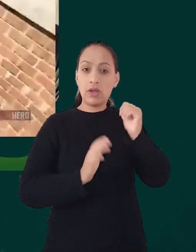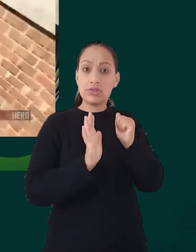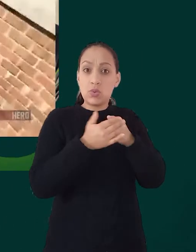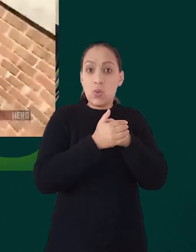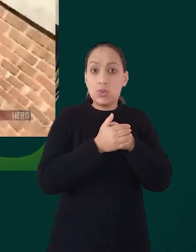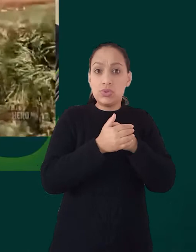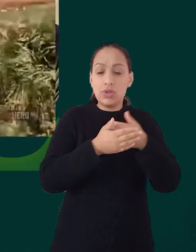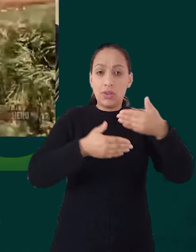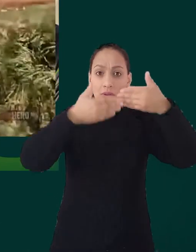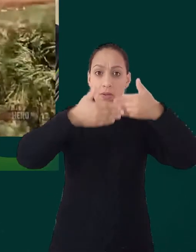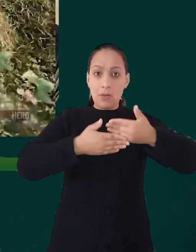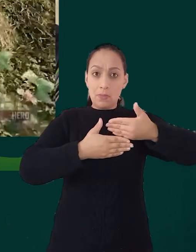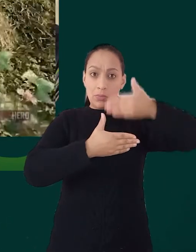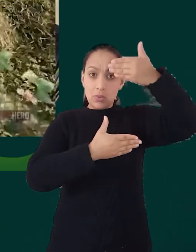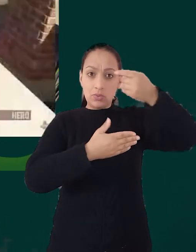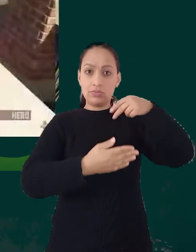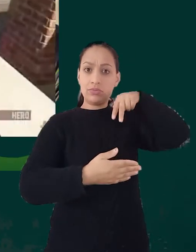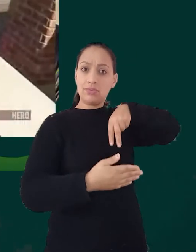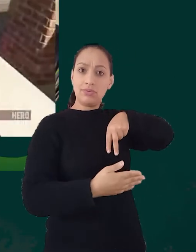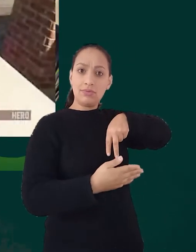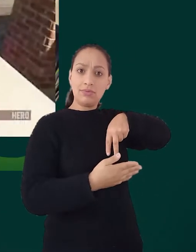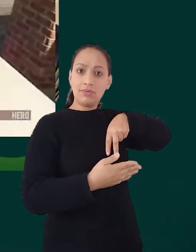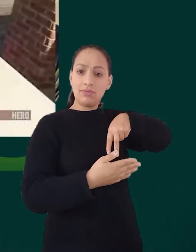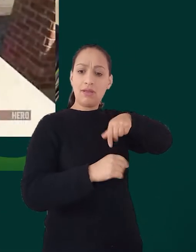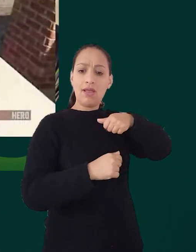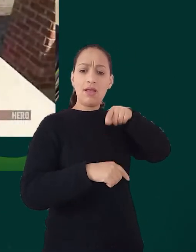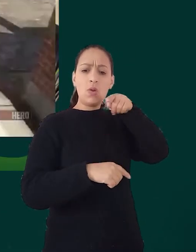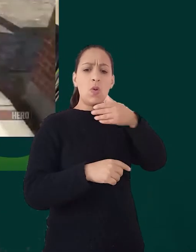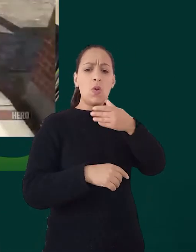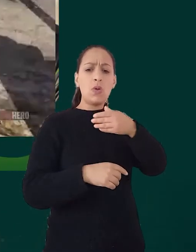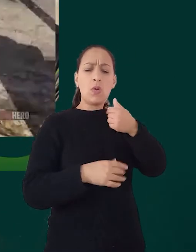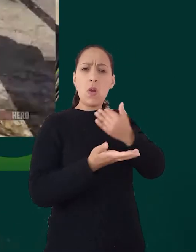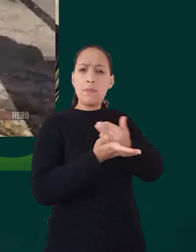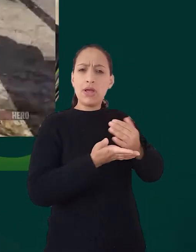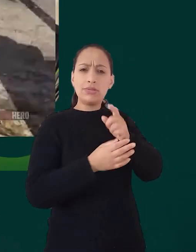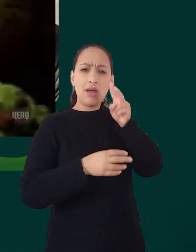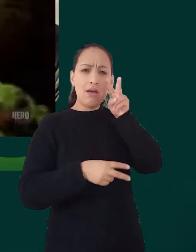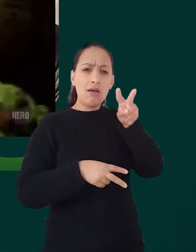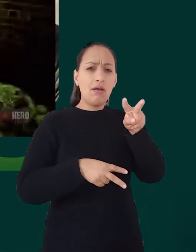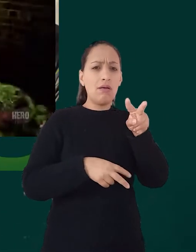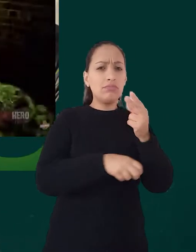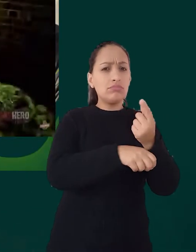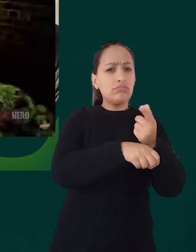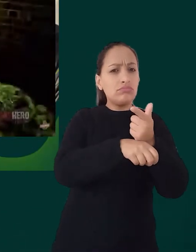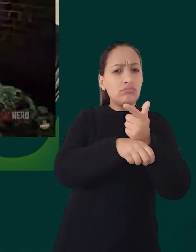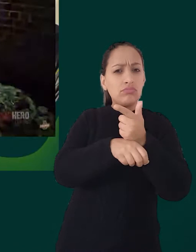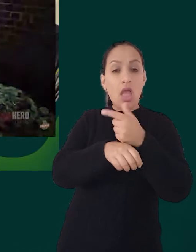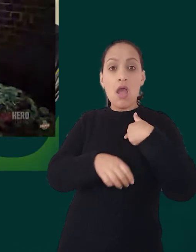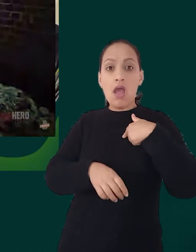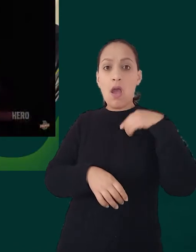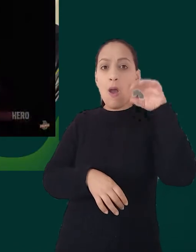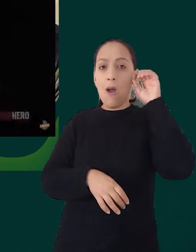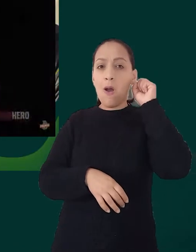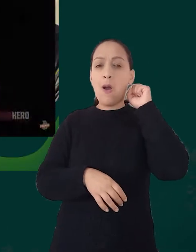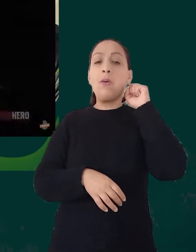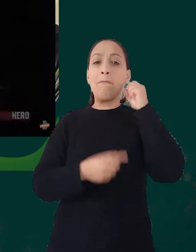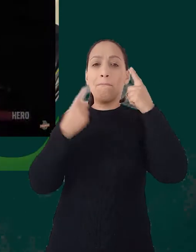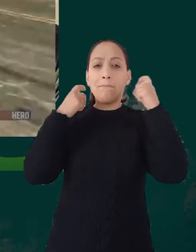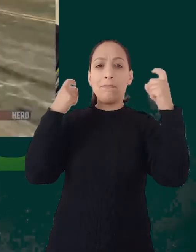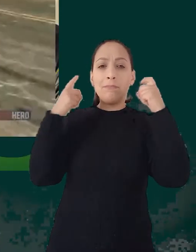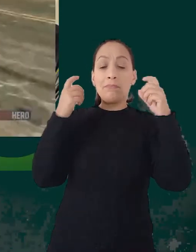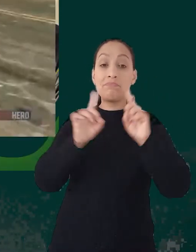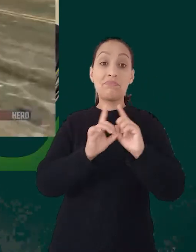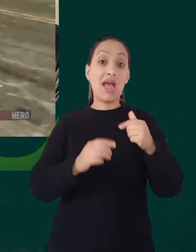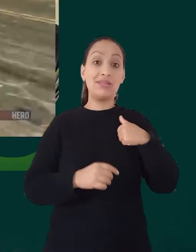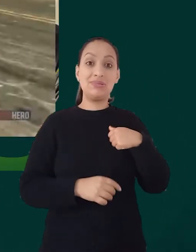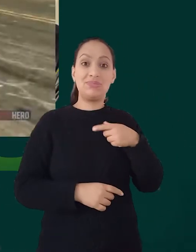a fazer essa investigação ali do cenário, tá? Eles escutam barulhos, só que às vezes tu nem percebe,